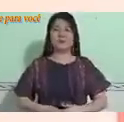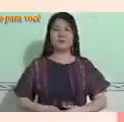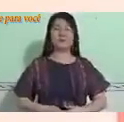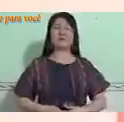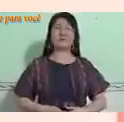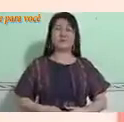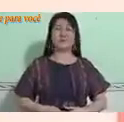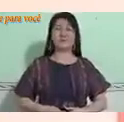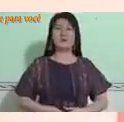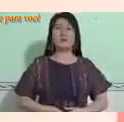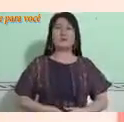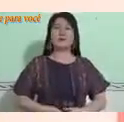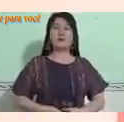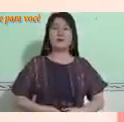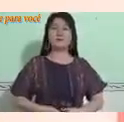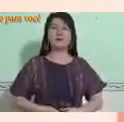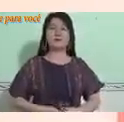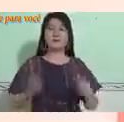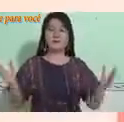de peixe ao misturar a